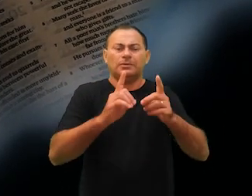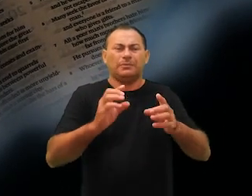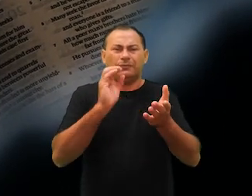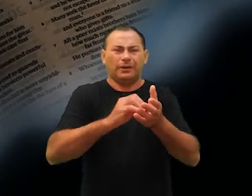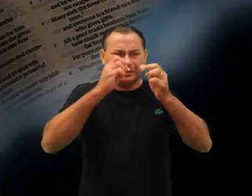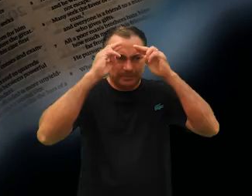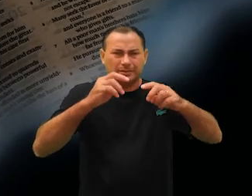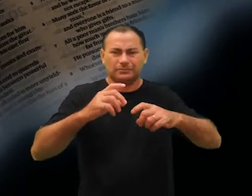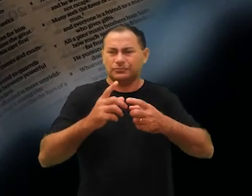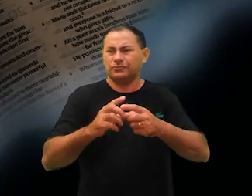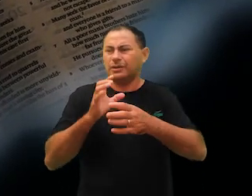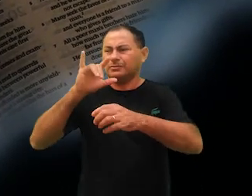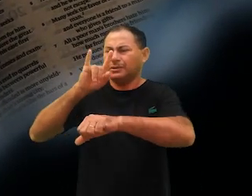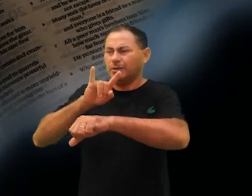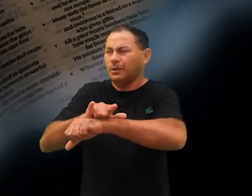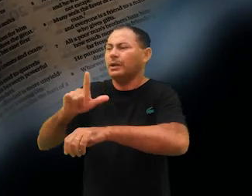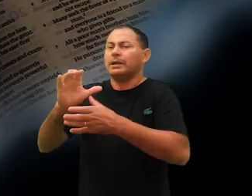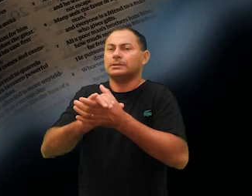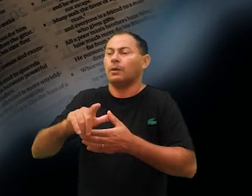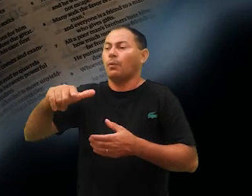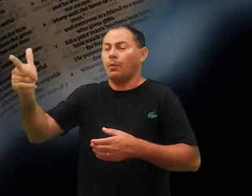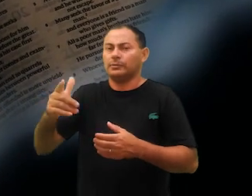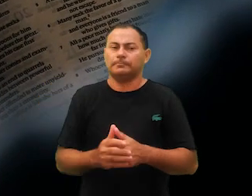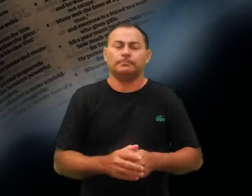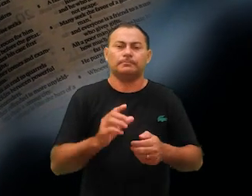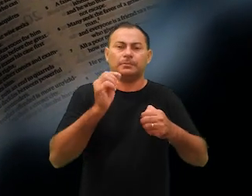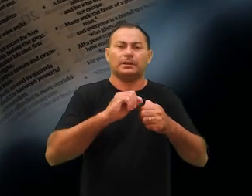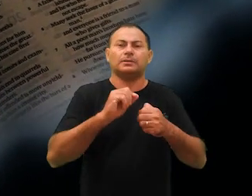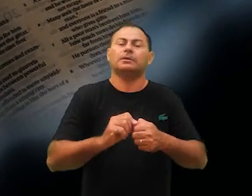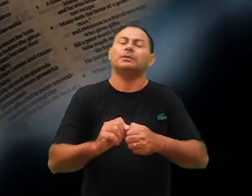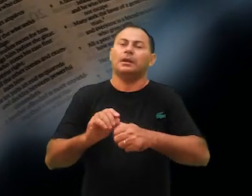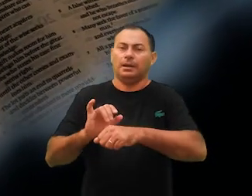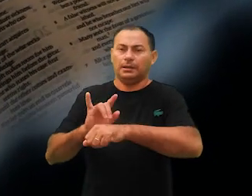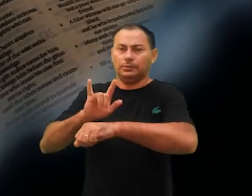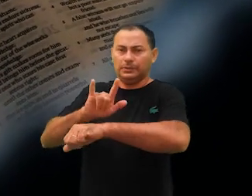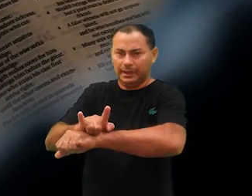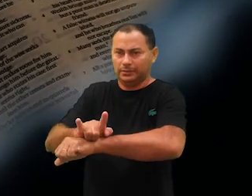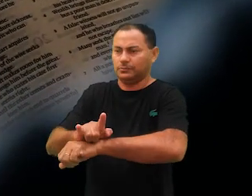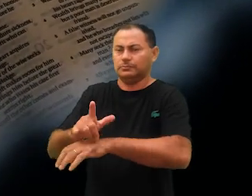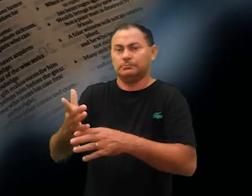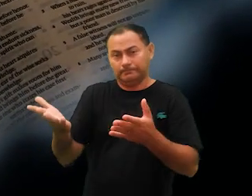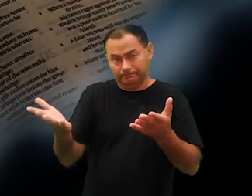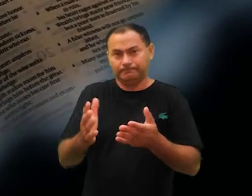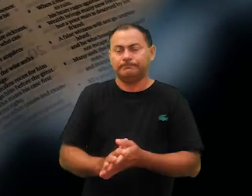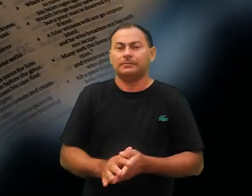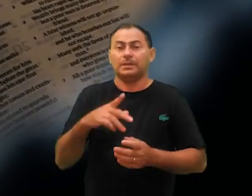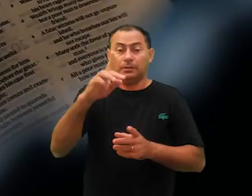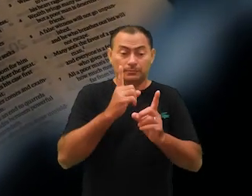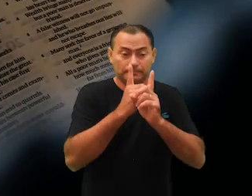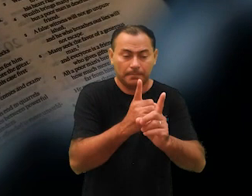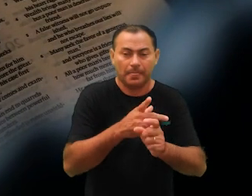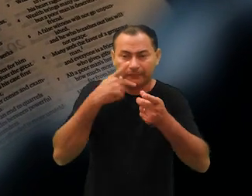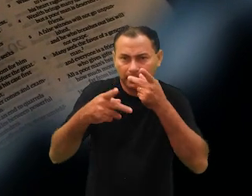exceto por imoralidade sexual, e se casar com outra mulher, estará cometendo adultério. Com isso,